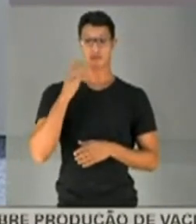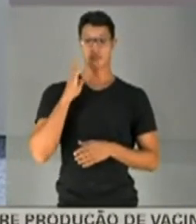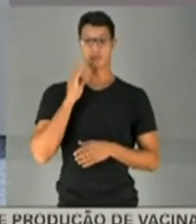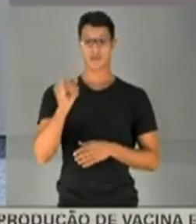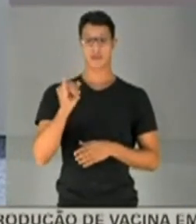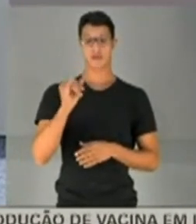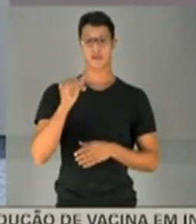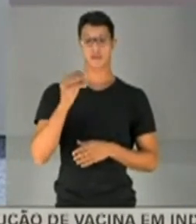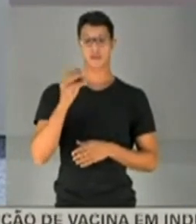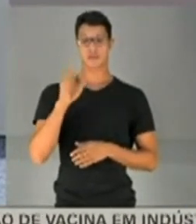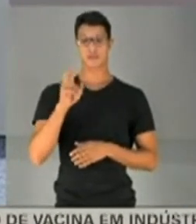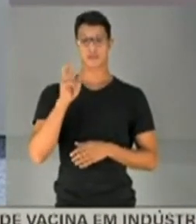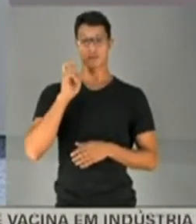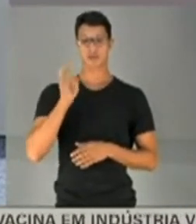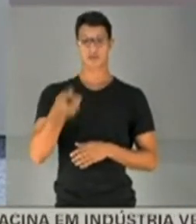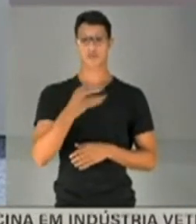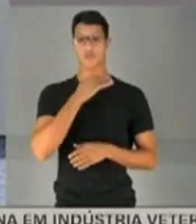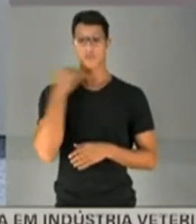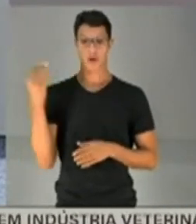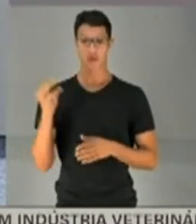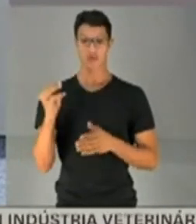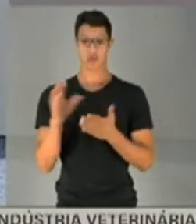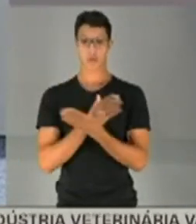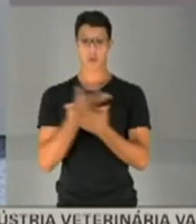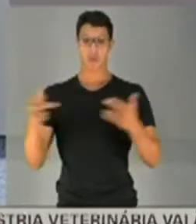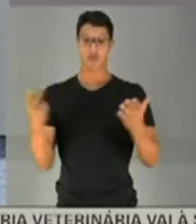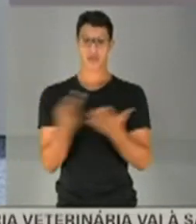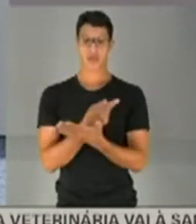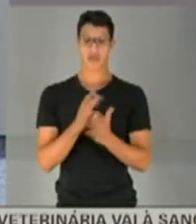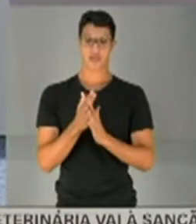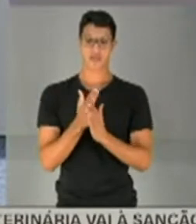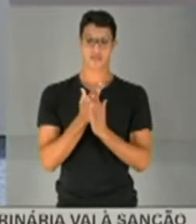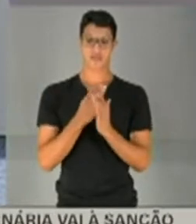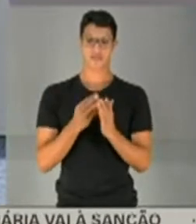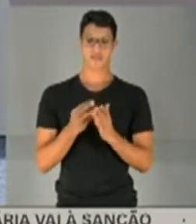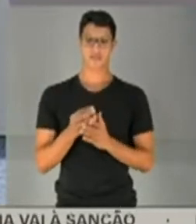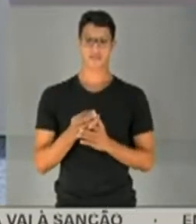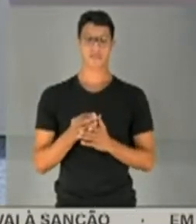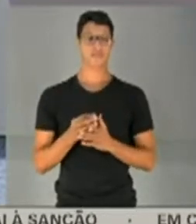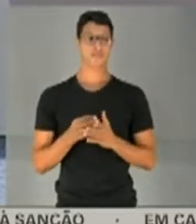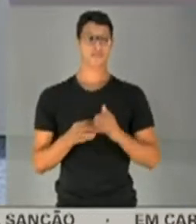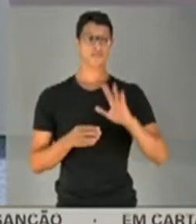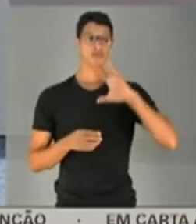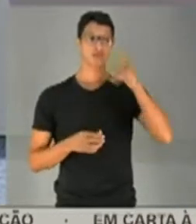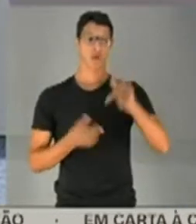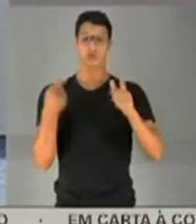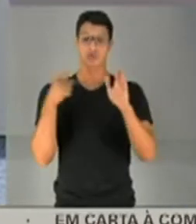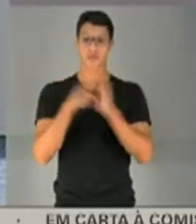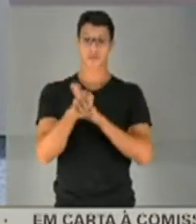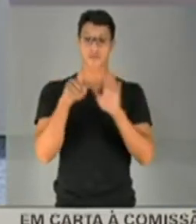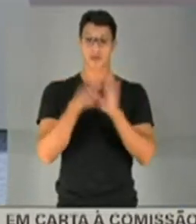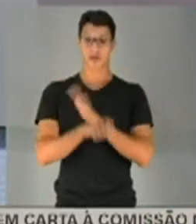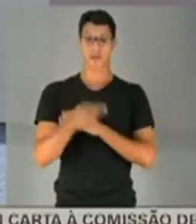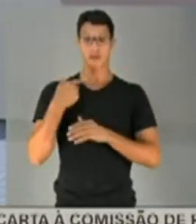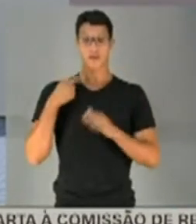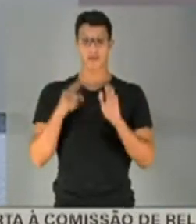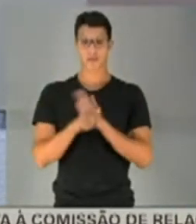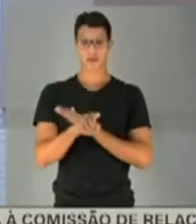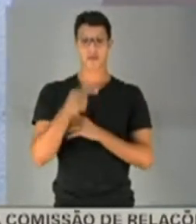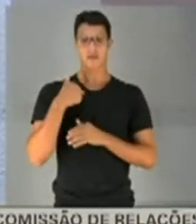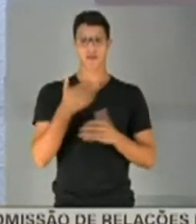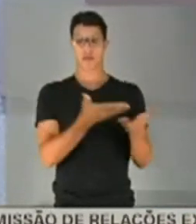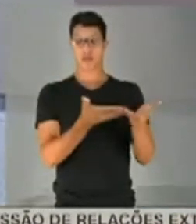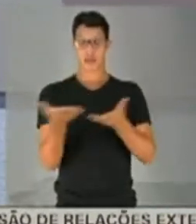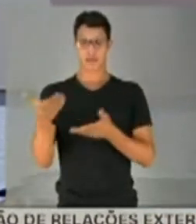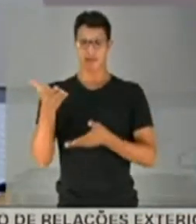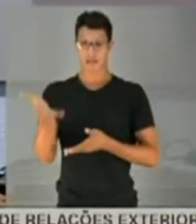habitantes. É só 5 mil mortes. Alguma coisa está errada. Para que todos indaguem, façam perguntas. Ele está aqui